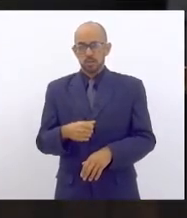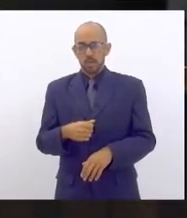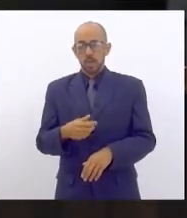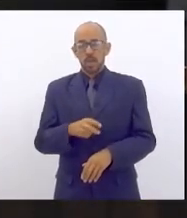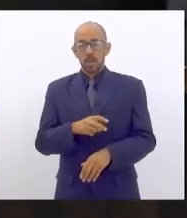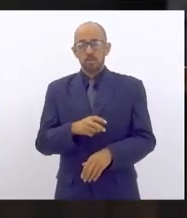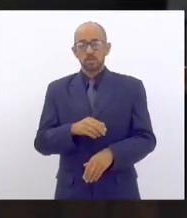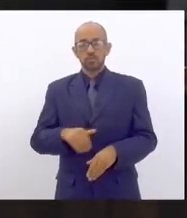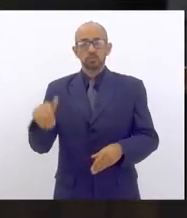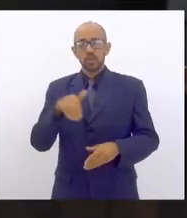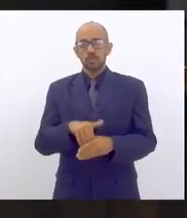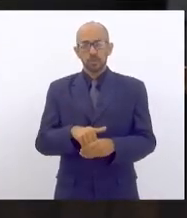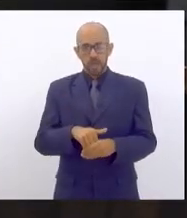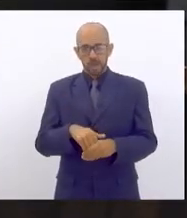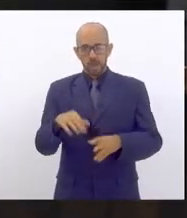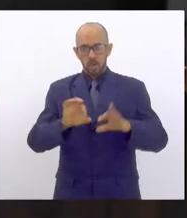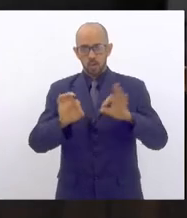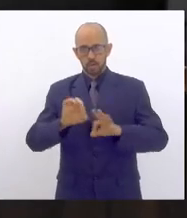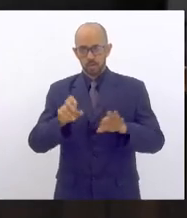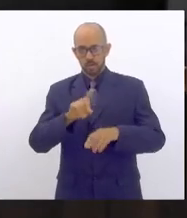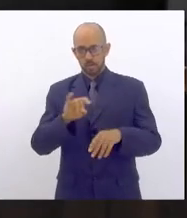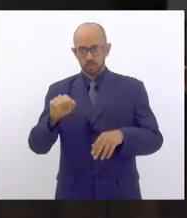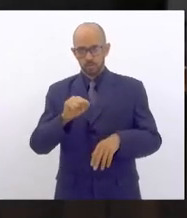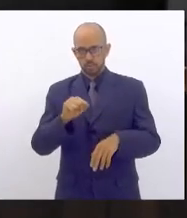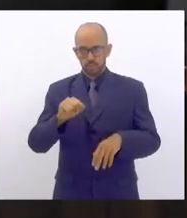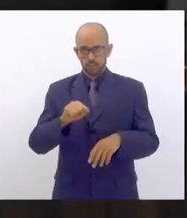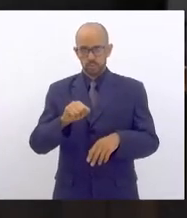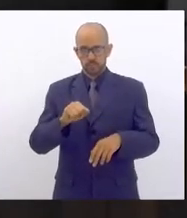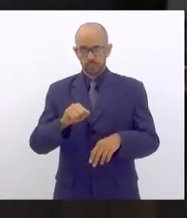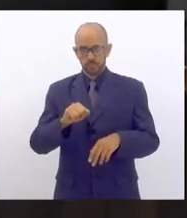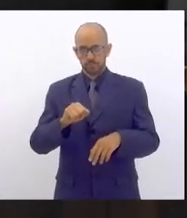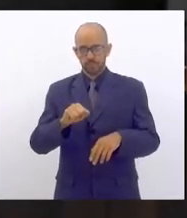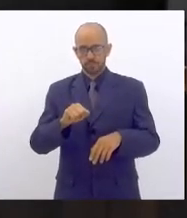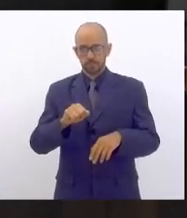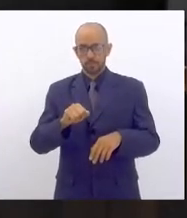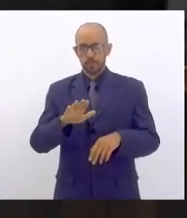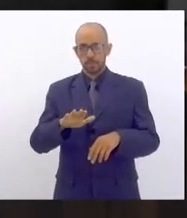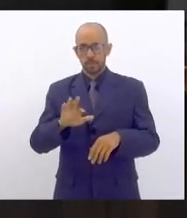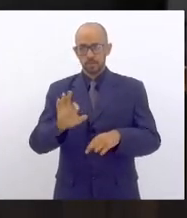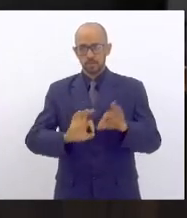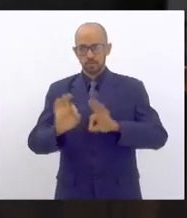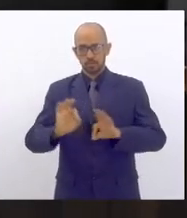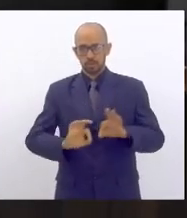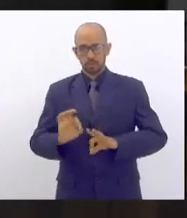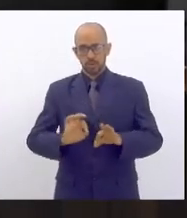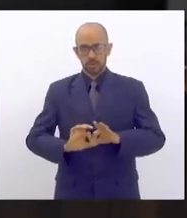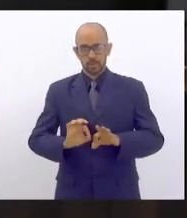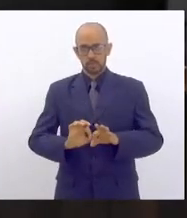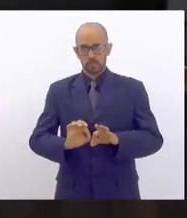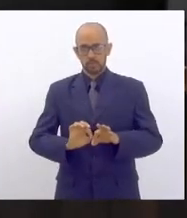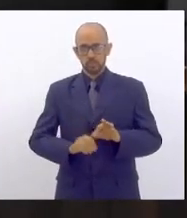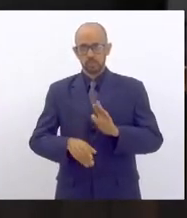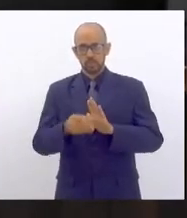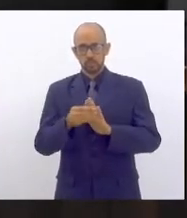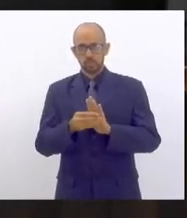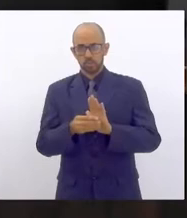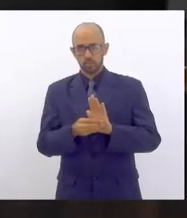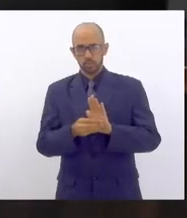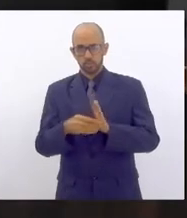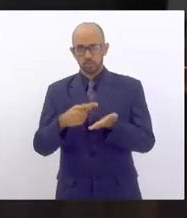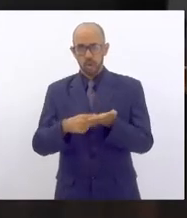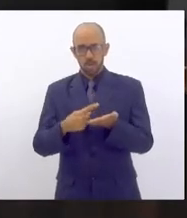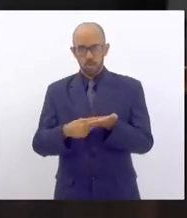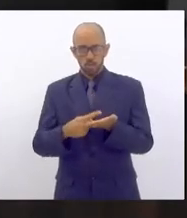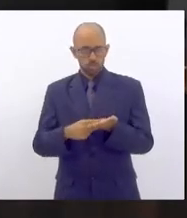votar a ordem do dia. Enquanto isso, estamos preparando a pauta do acordo. E o que não